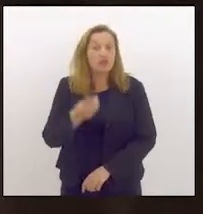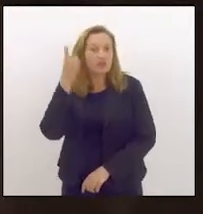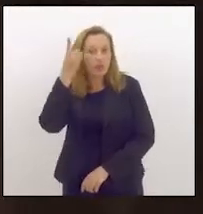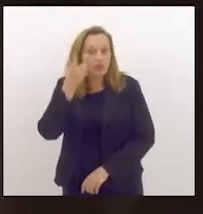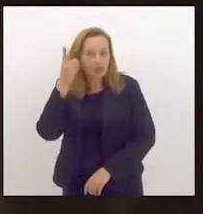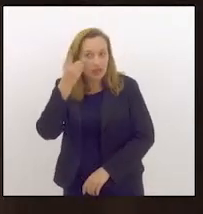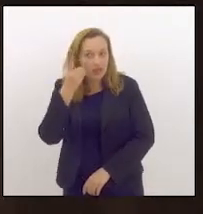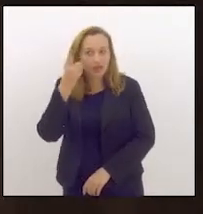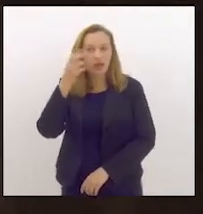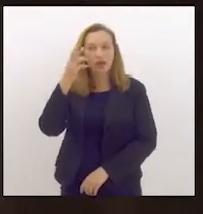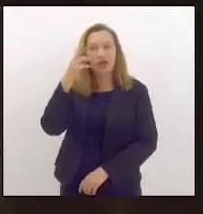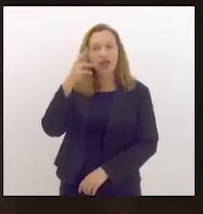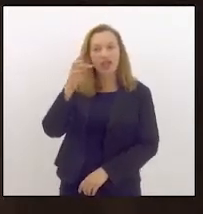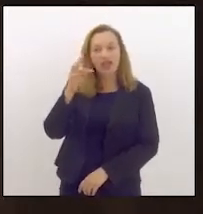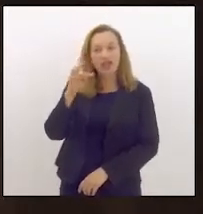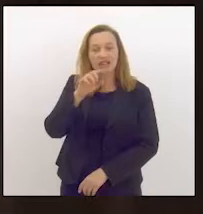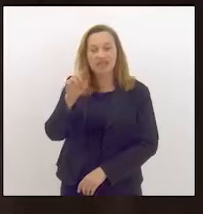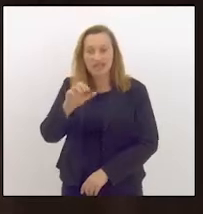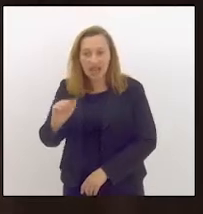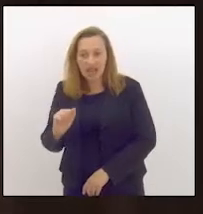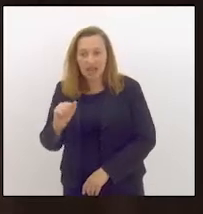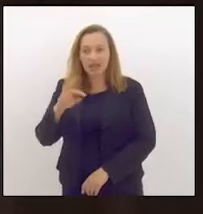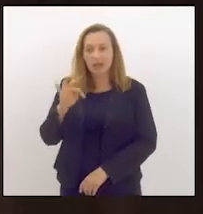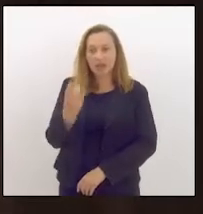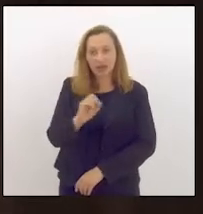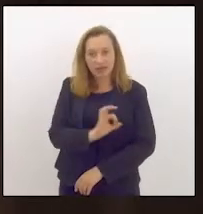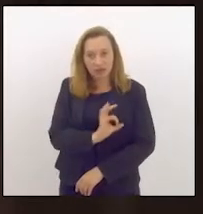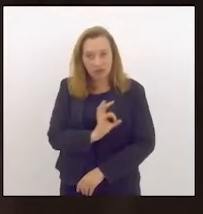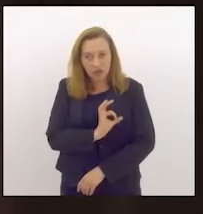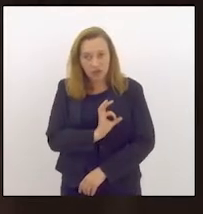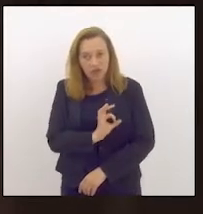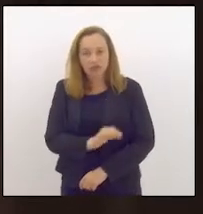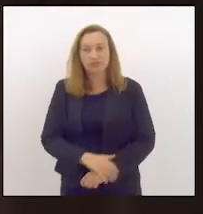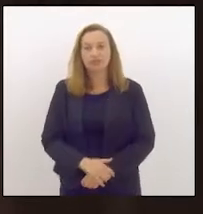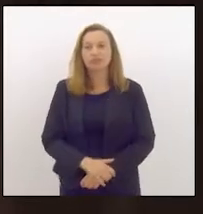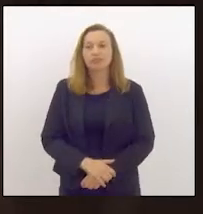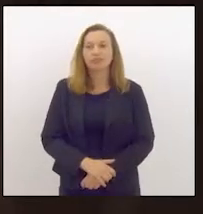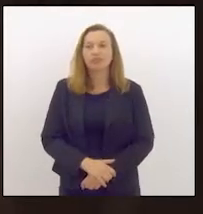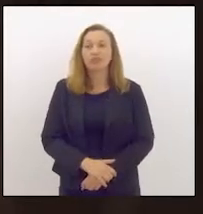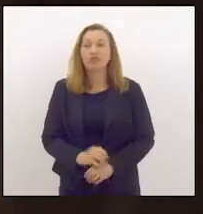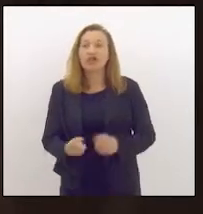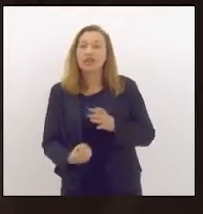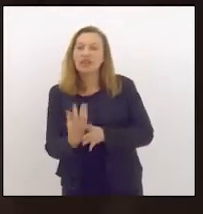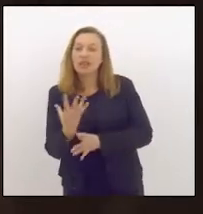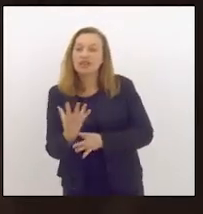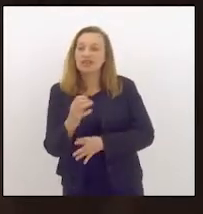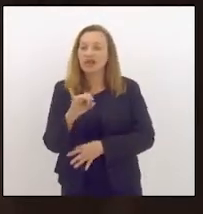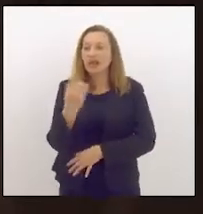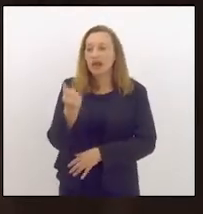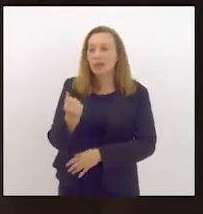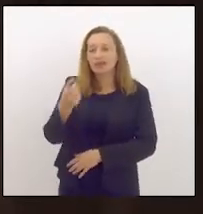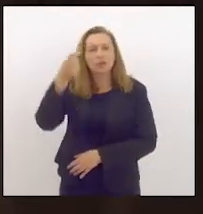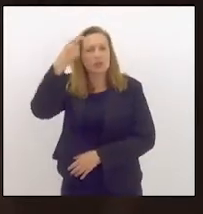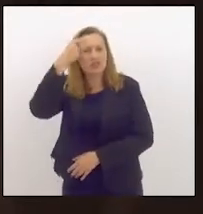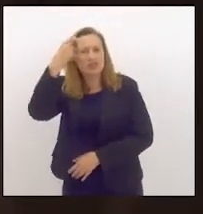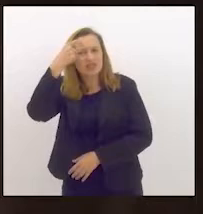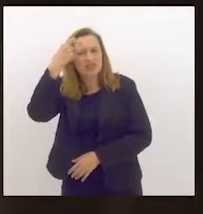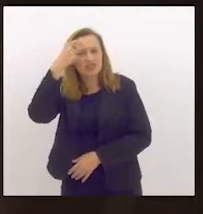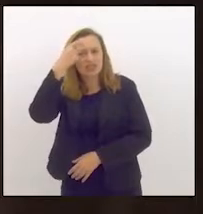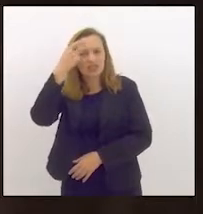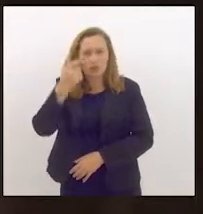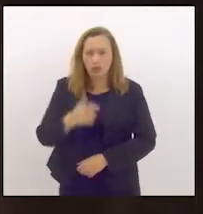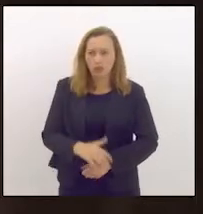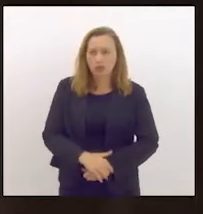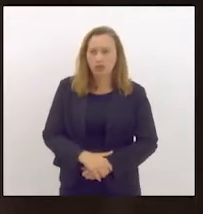autoria dos deputados Renato Zaca e Martha Rocha dispõe sobre a criação da campanha de conscientização e